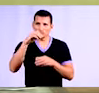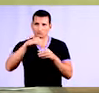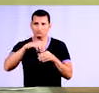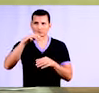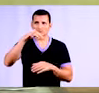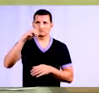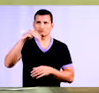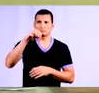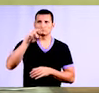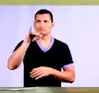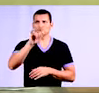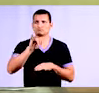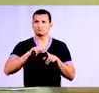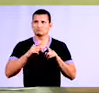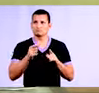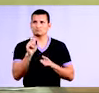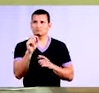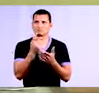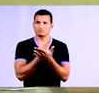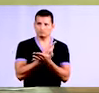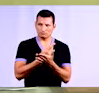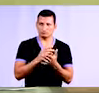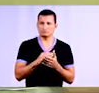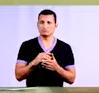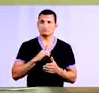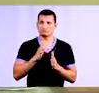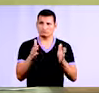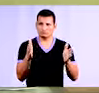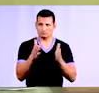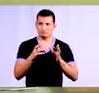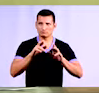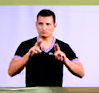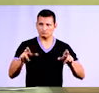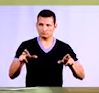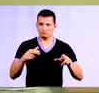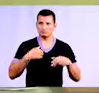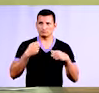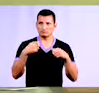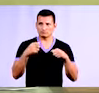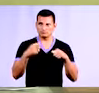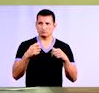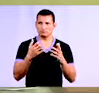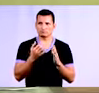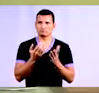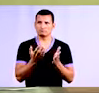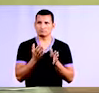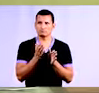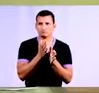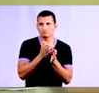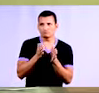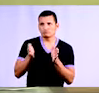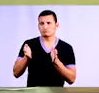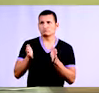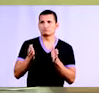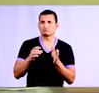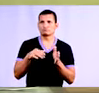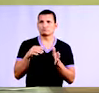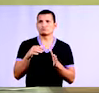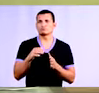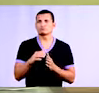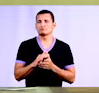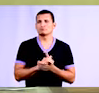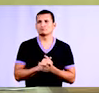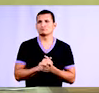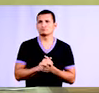que, veja bem, o que acontece? Esses processos, como têm tamanhos diferentes, eu preciso colocar um processo atrás do outro. Ou seja, vai chegar um ponto em